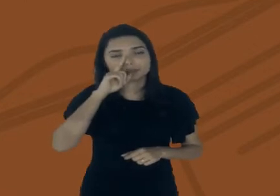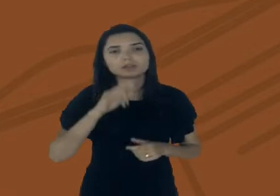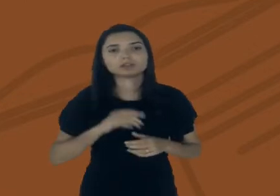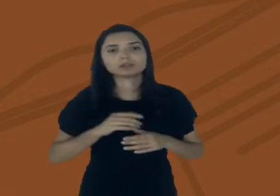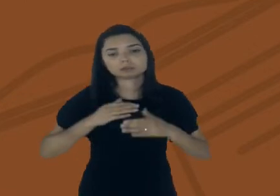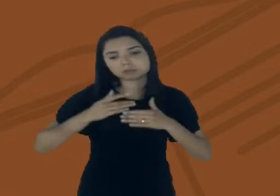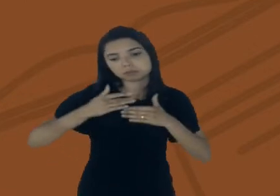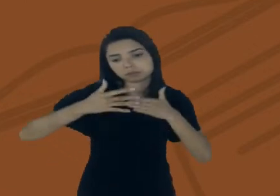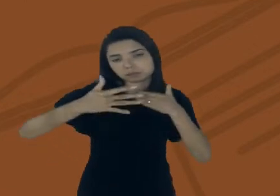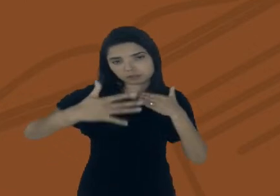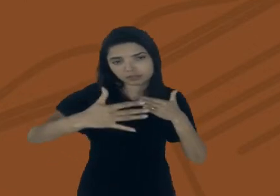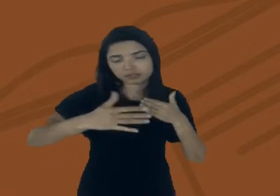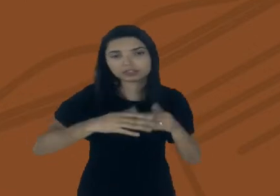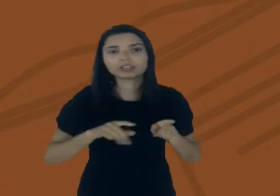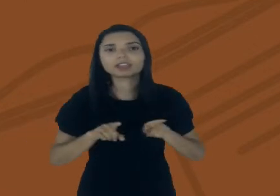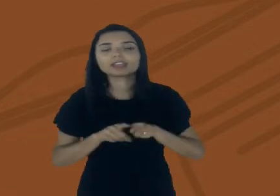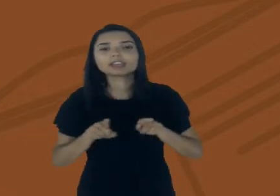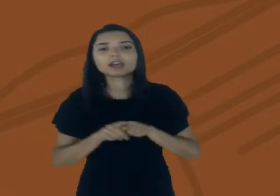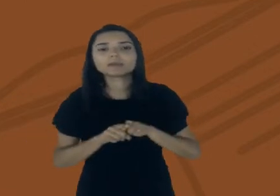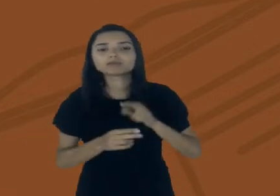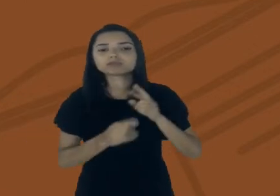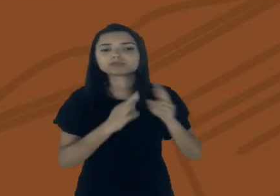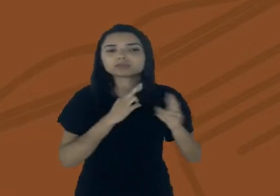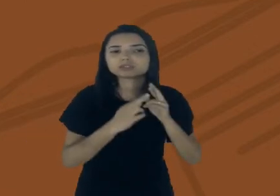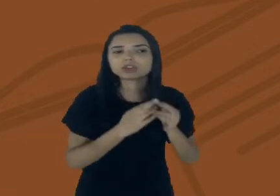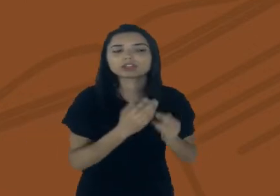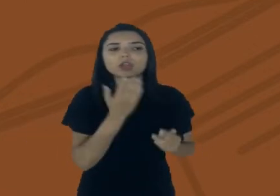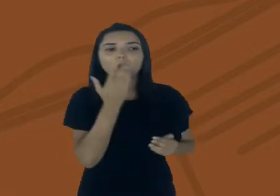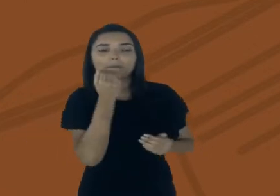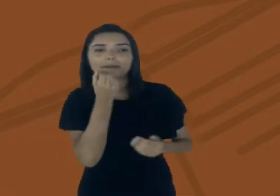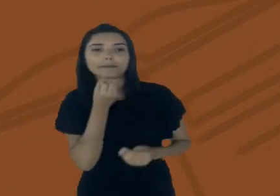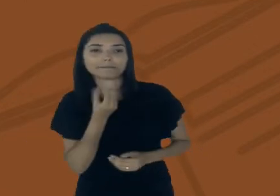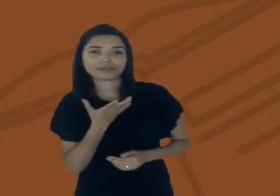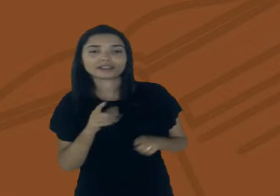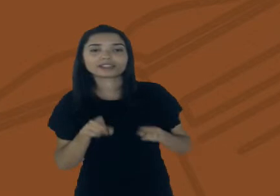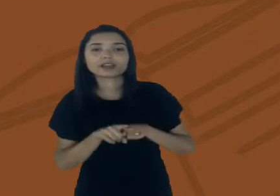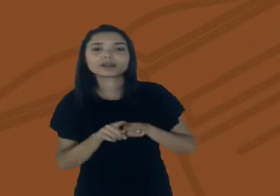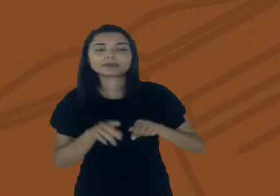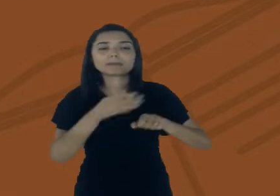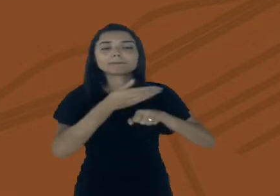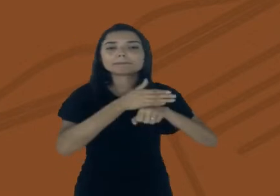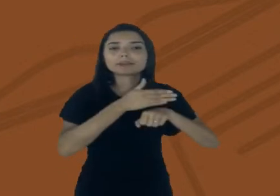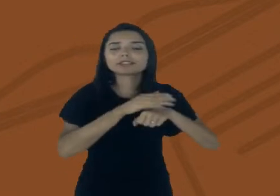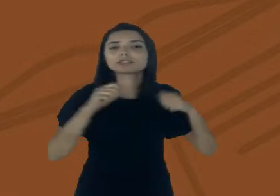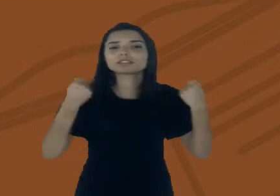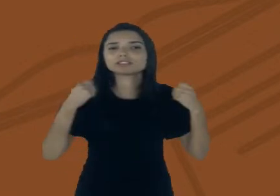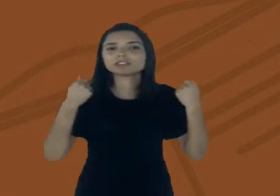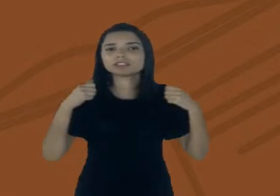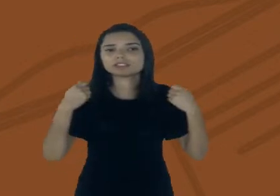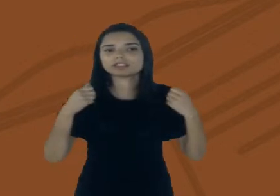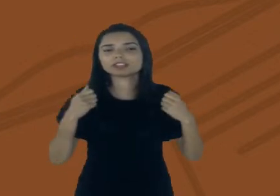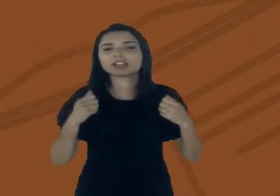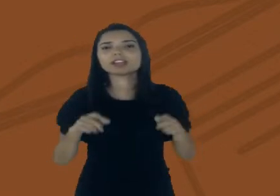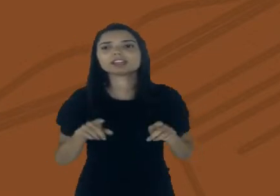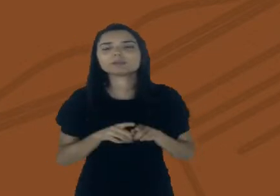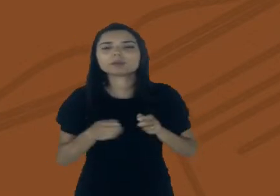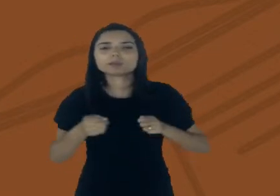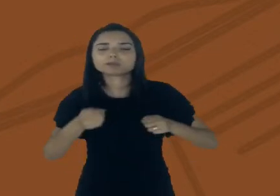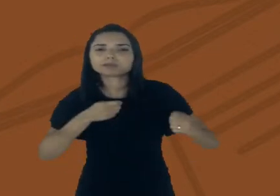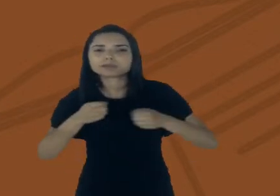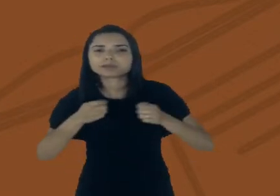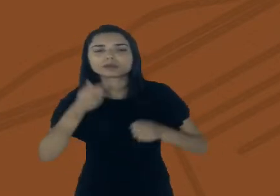entre dieta e exercício físico, como a gente está vindo ressaltando, com os níveis séricos de glicose e